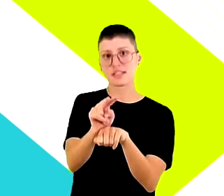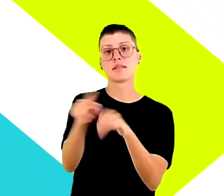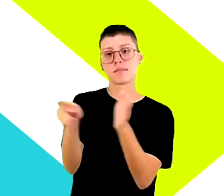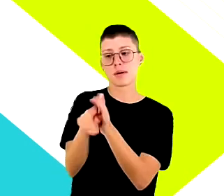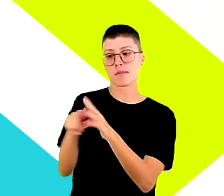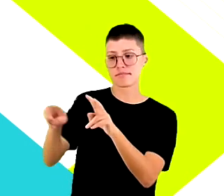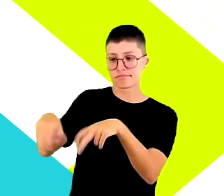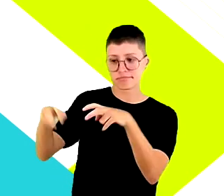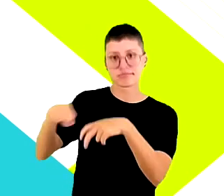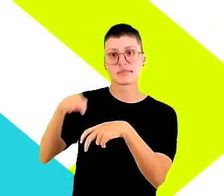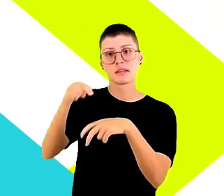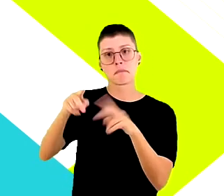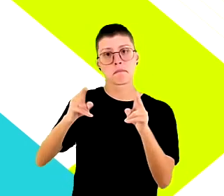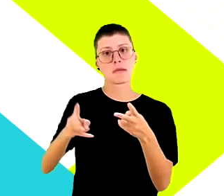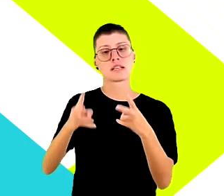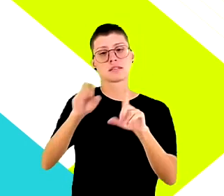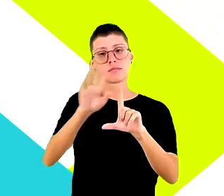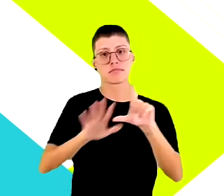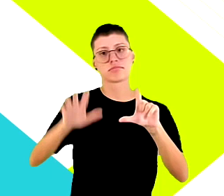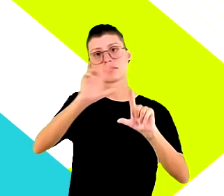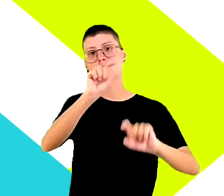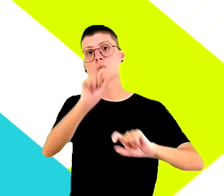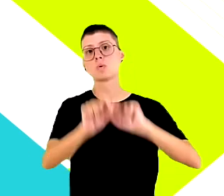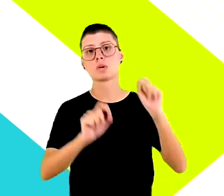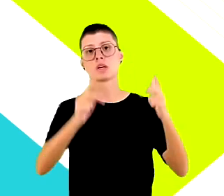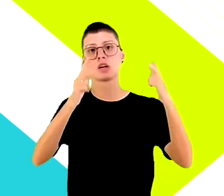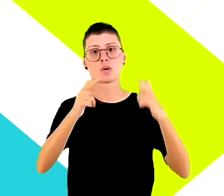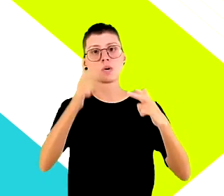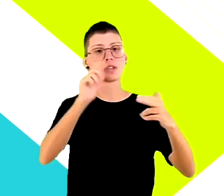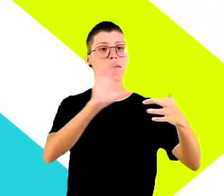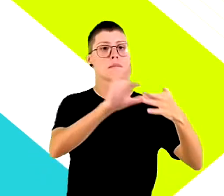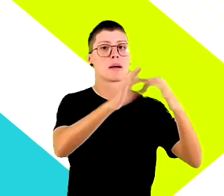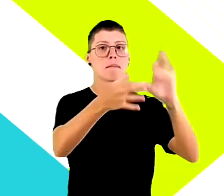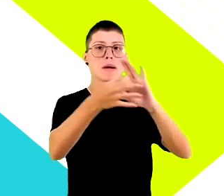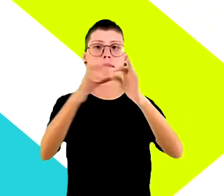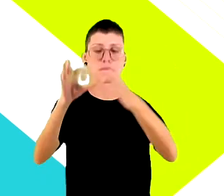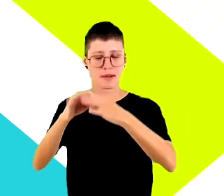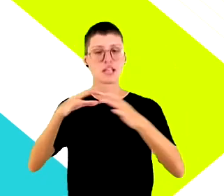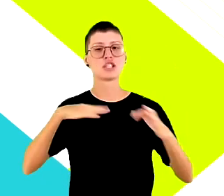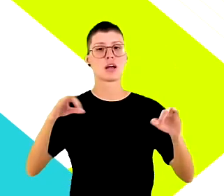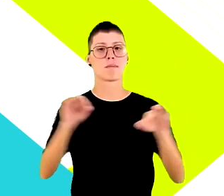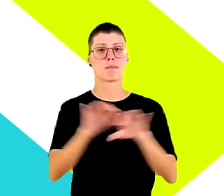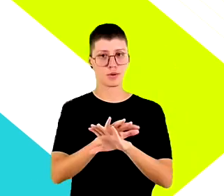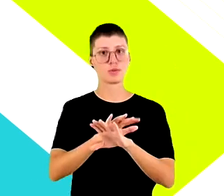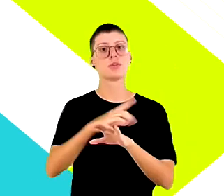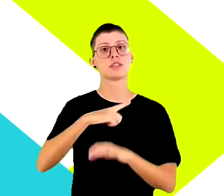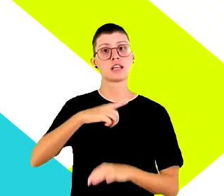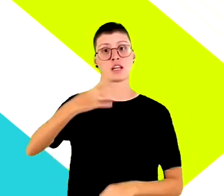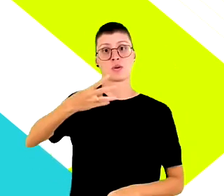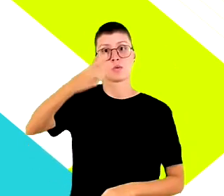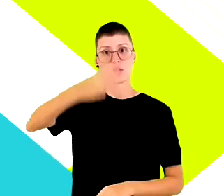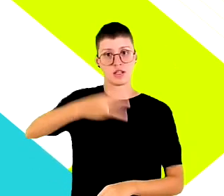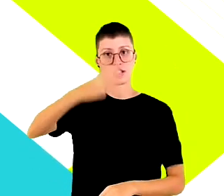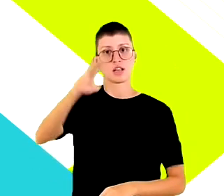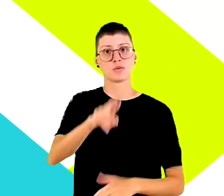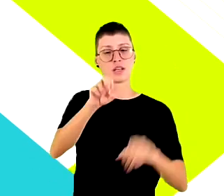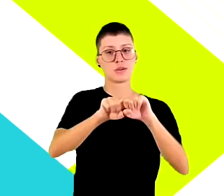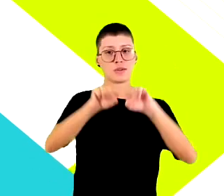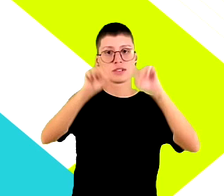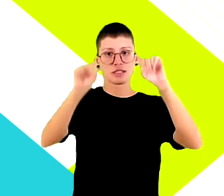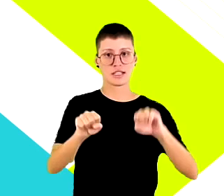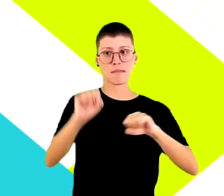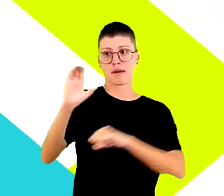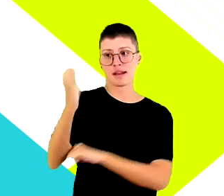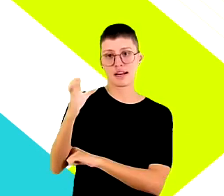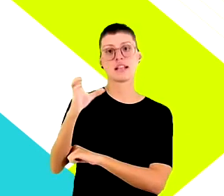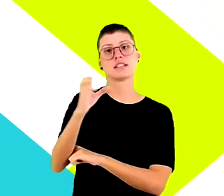está exatamente no meio com o objetivo de conectar. Hoje, a gente já tem na nossa rede 40 empresas usando o nosso sistema de crédito e 40 gestoras,